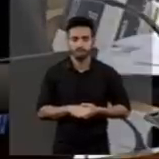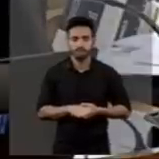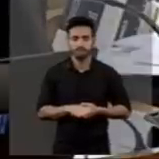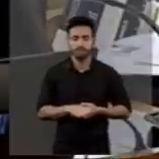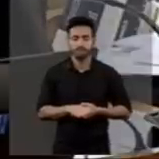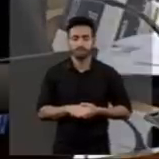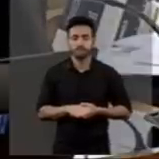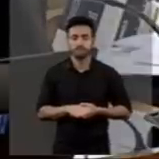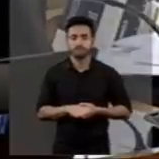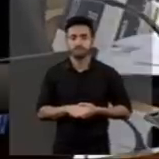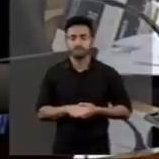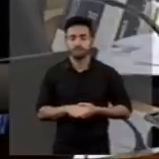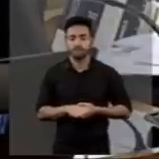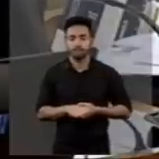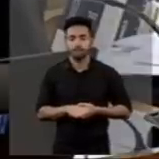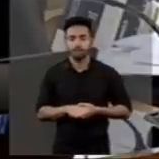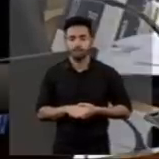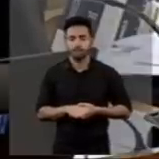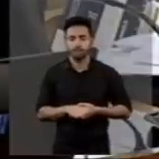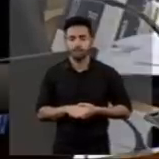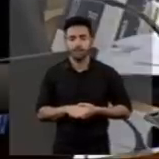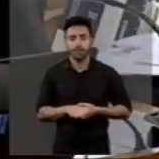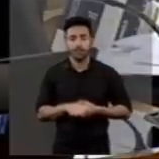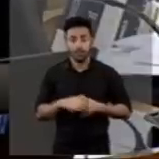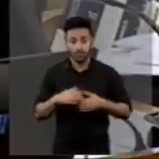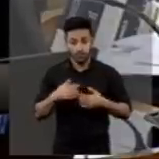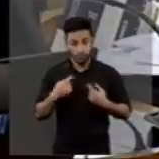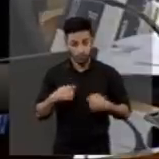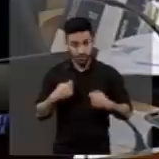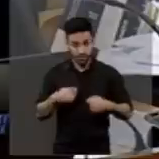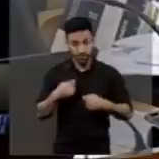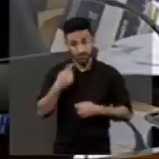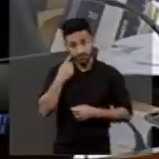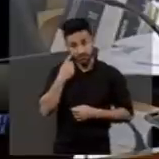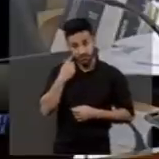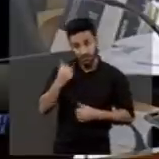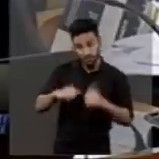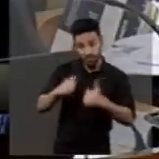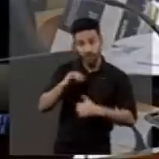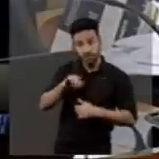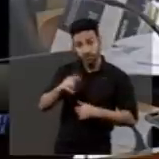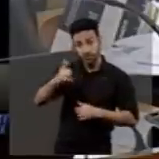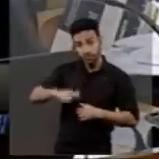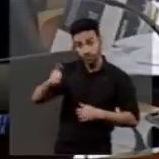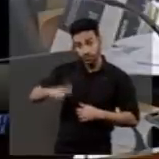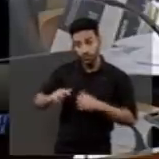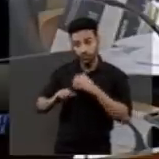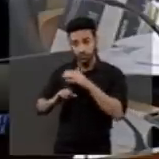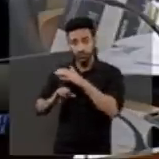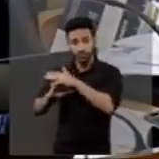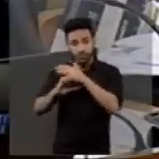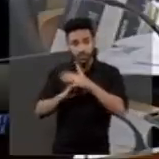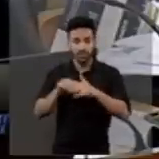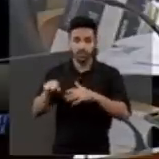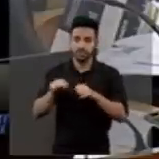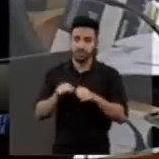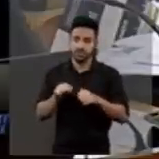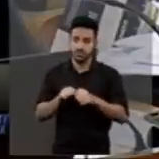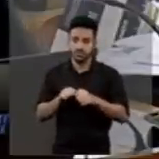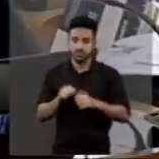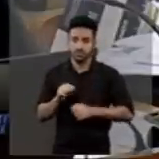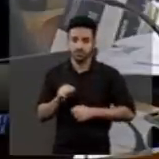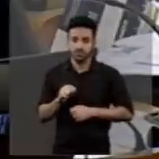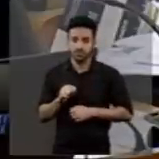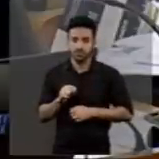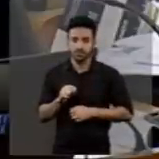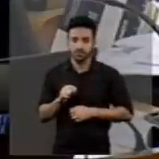deverão ser consideradas as seguintes práticas reiteradas por parte da pessoa jurídica